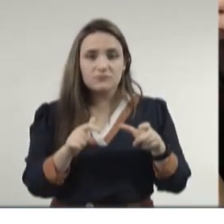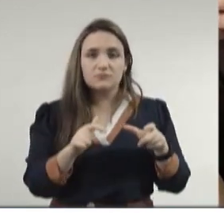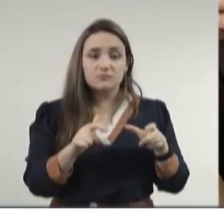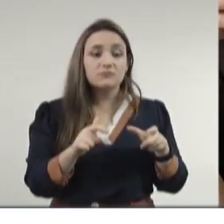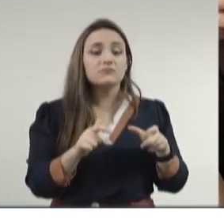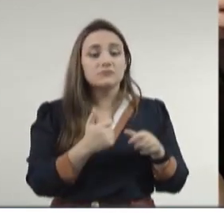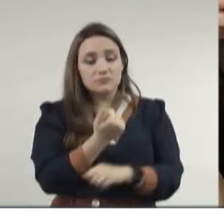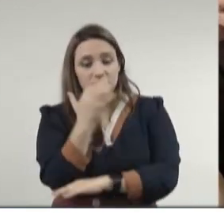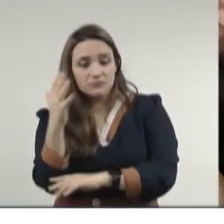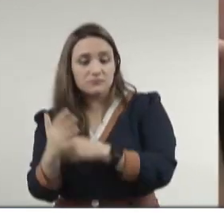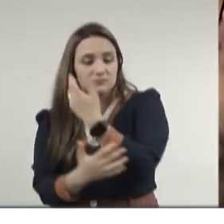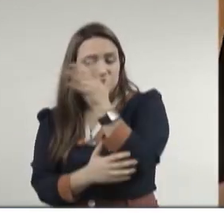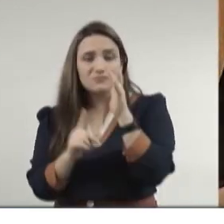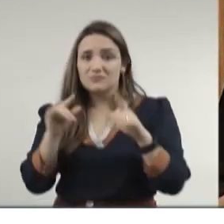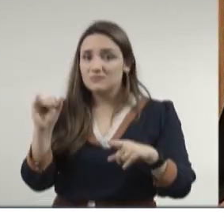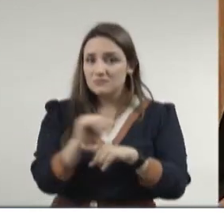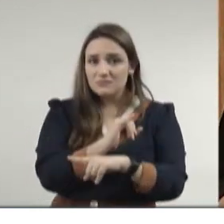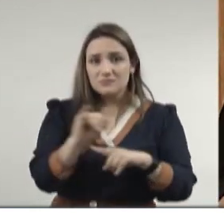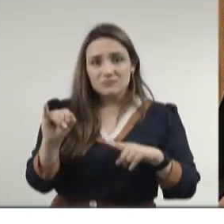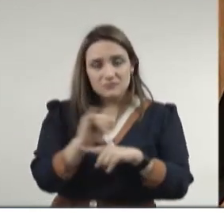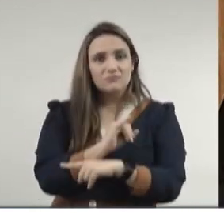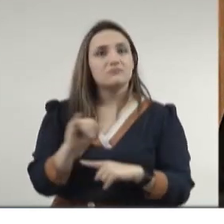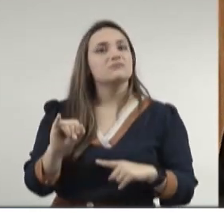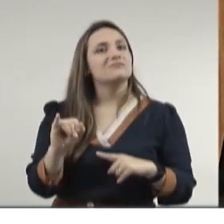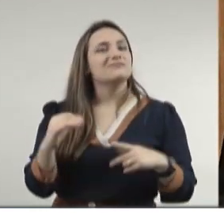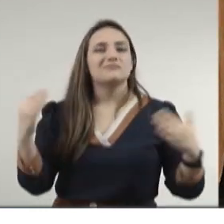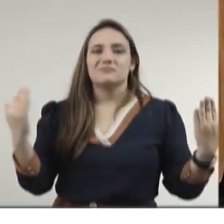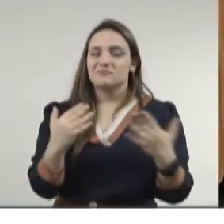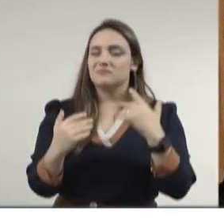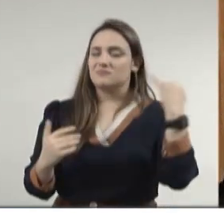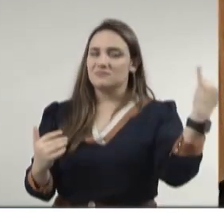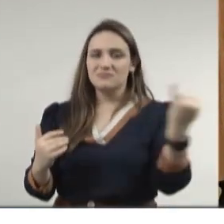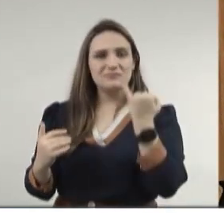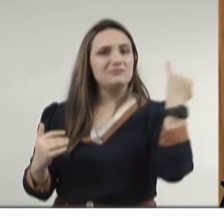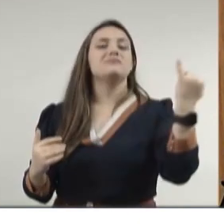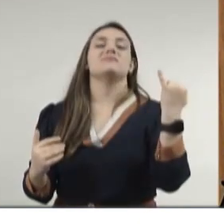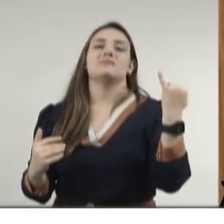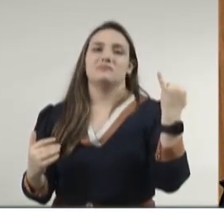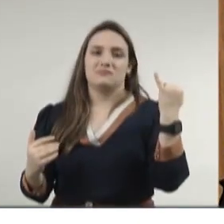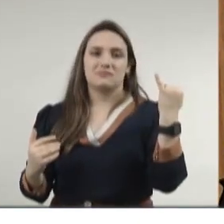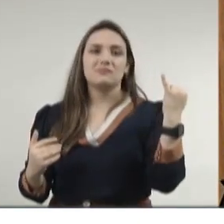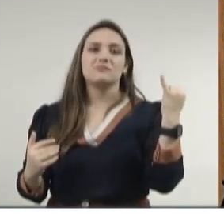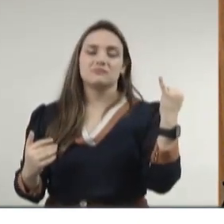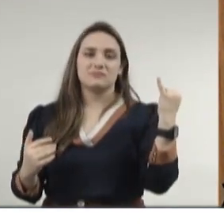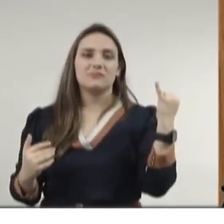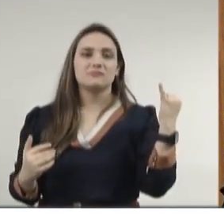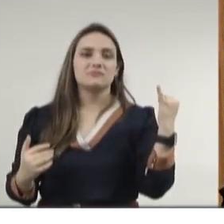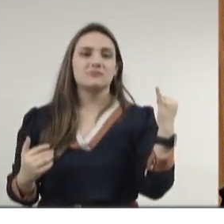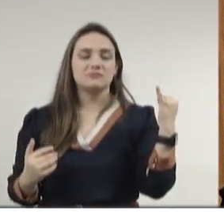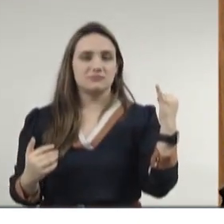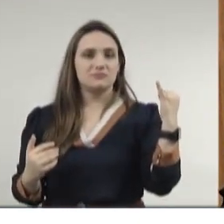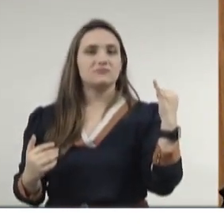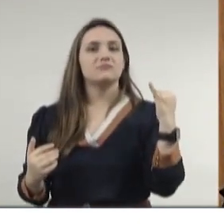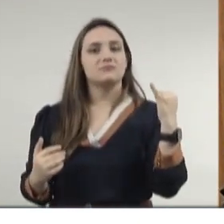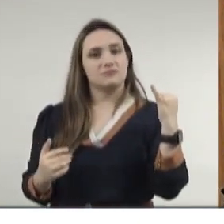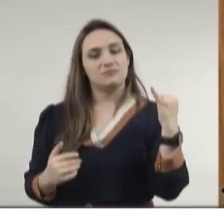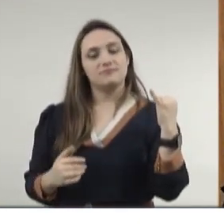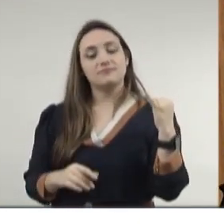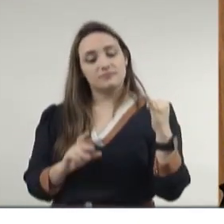ecológico econômico é uma ferramenta hoje fundamental para disposição